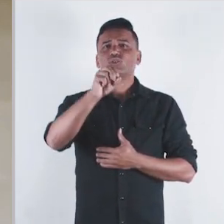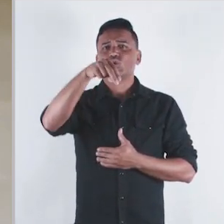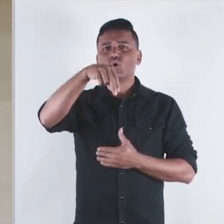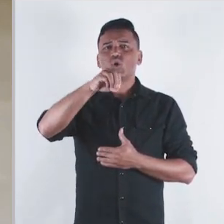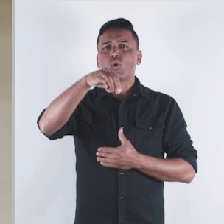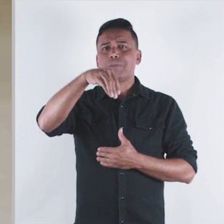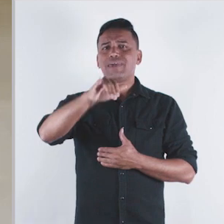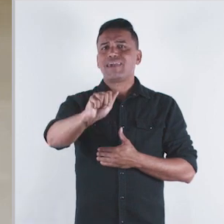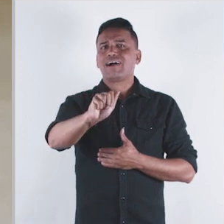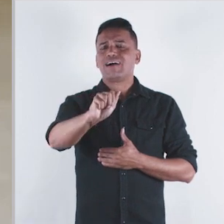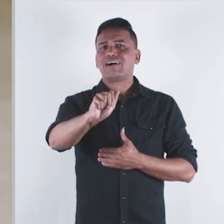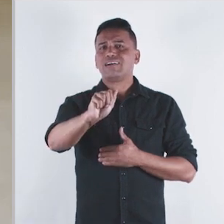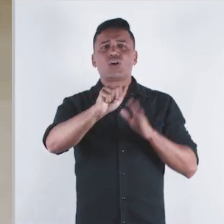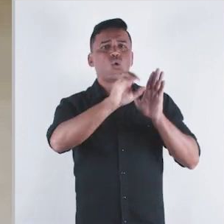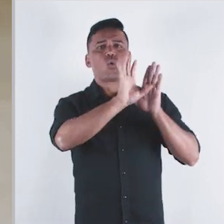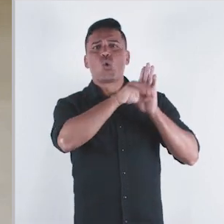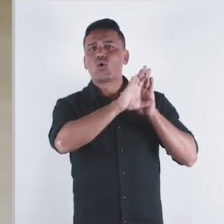ia